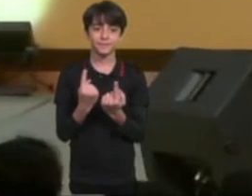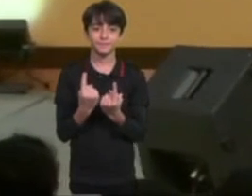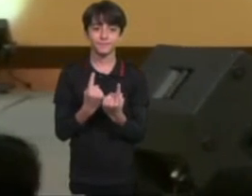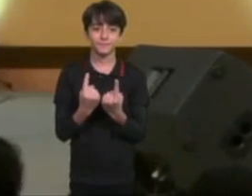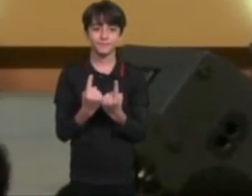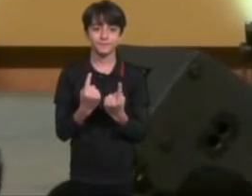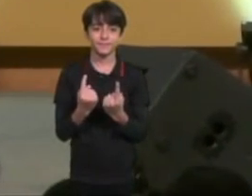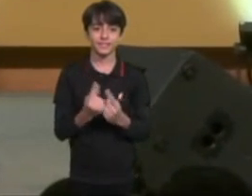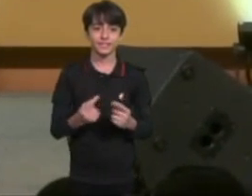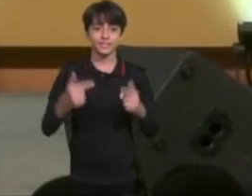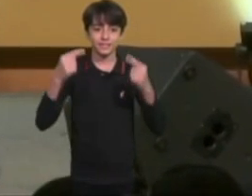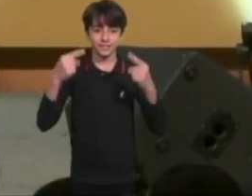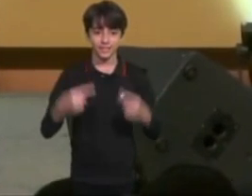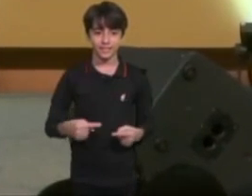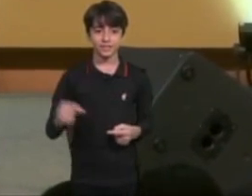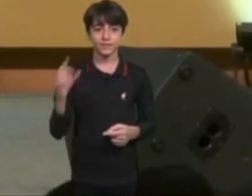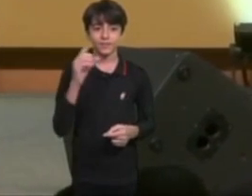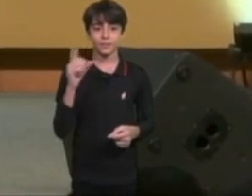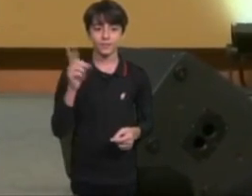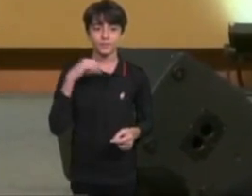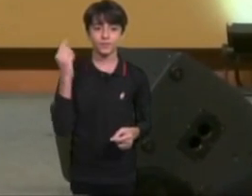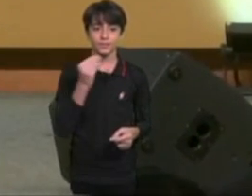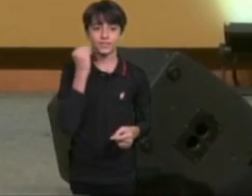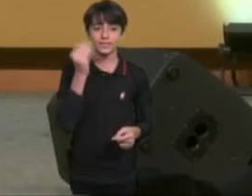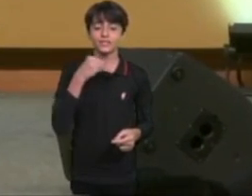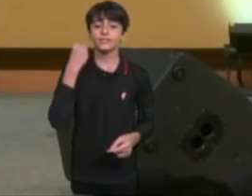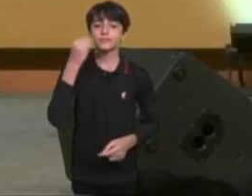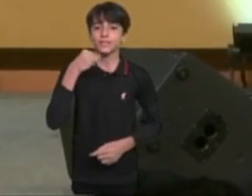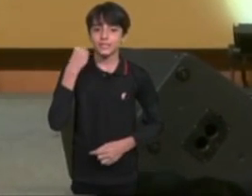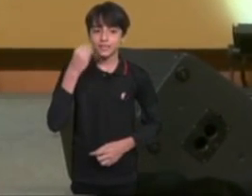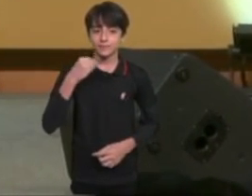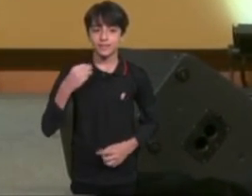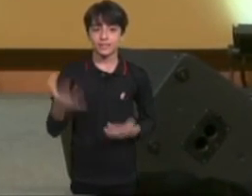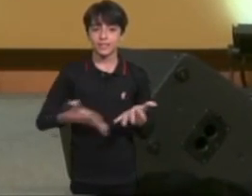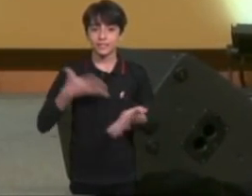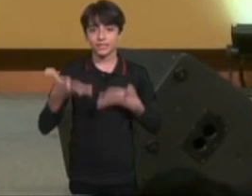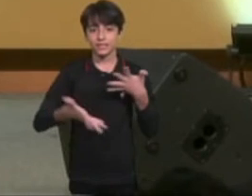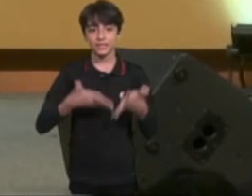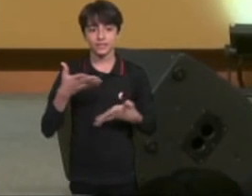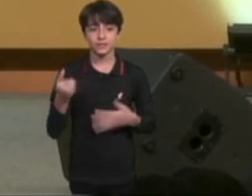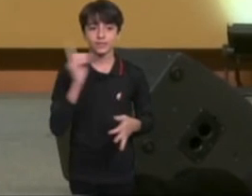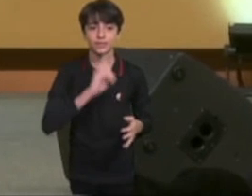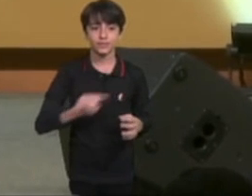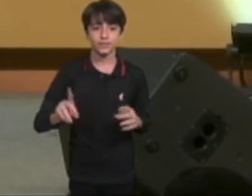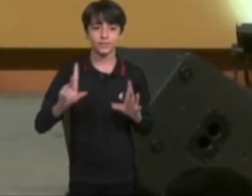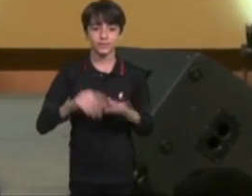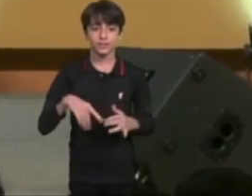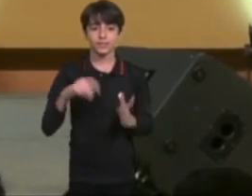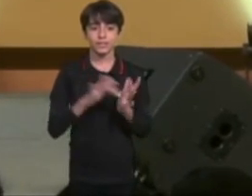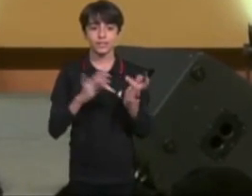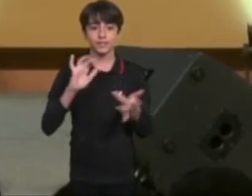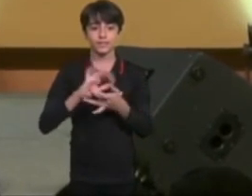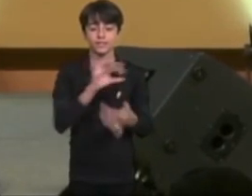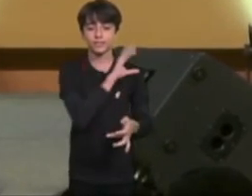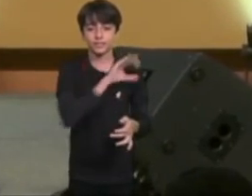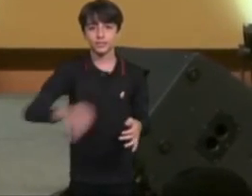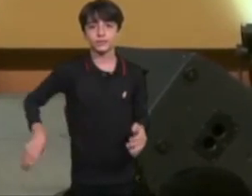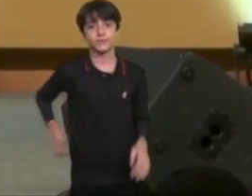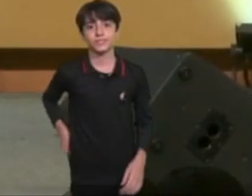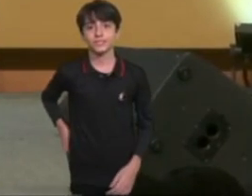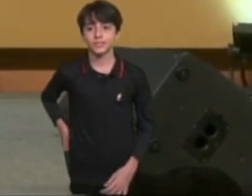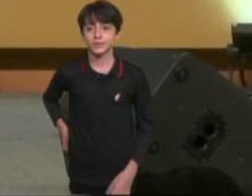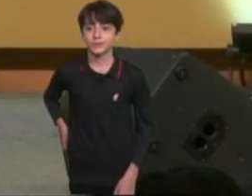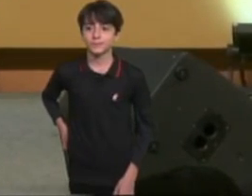eu desafio você a experimentar se relacionar com Deus através de Cristo E